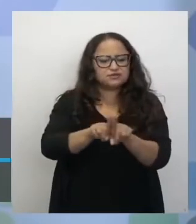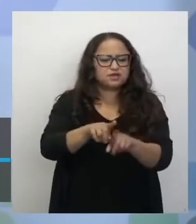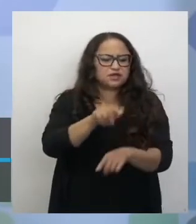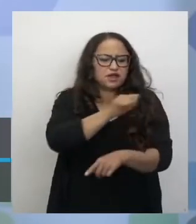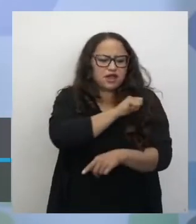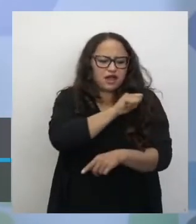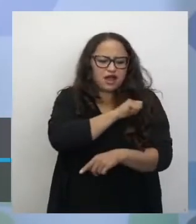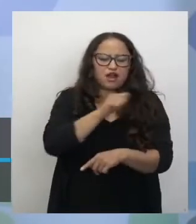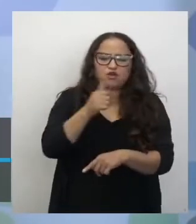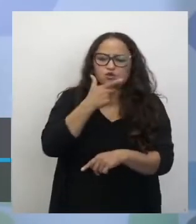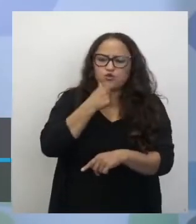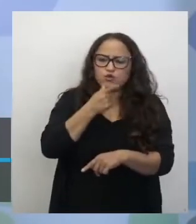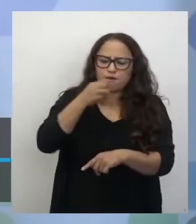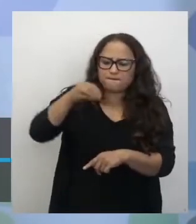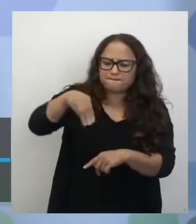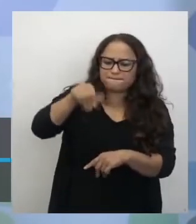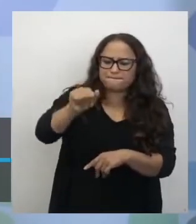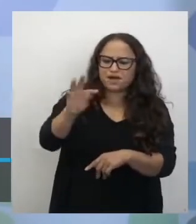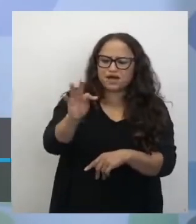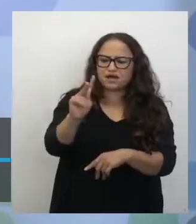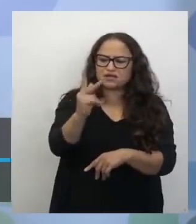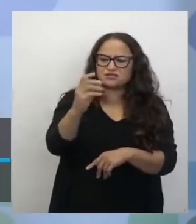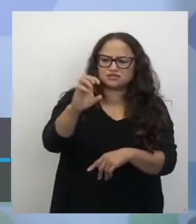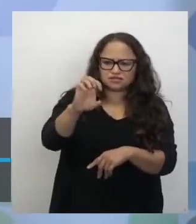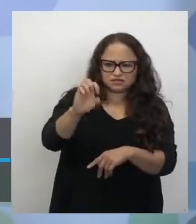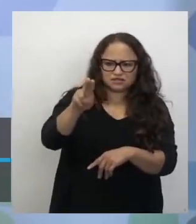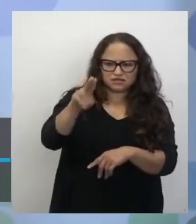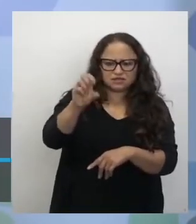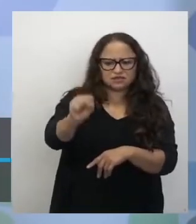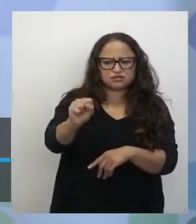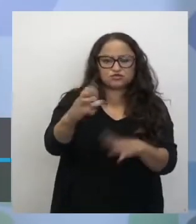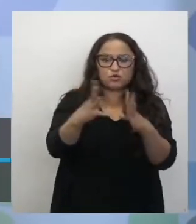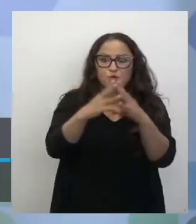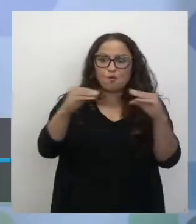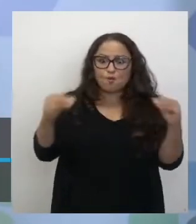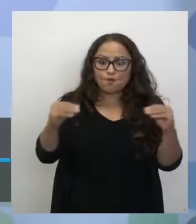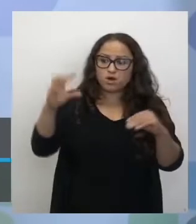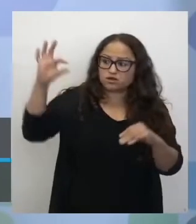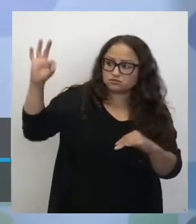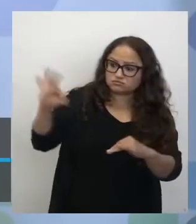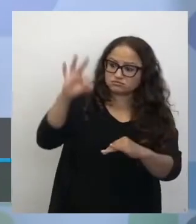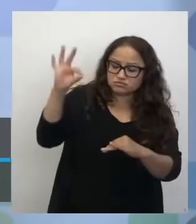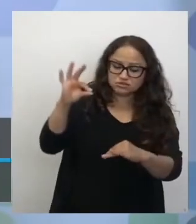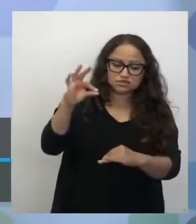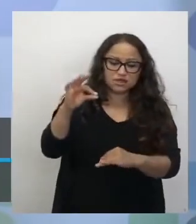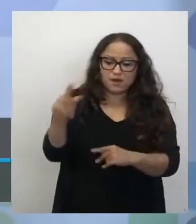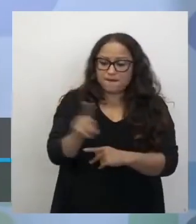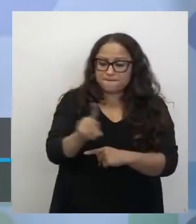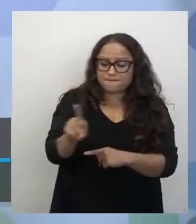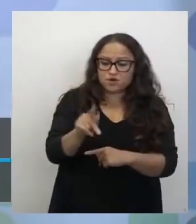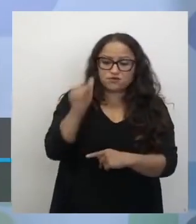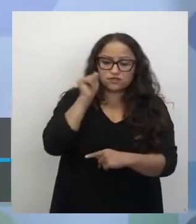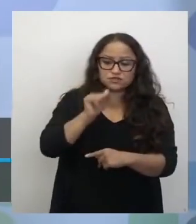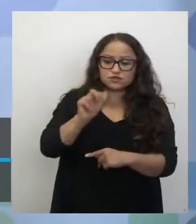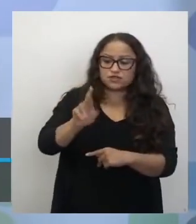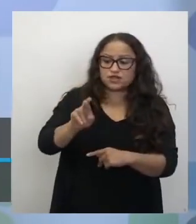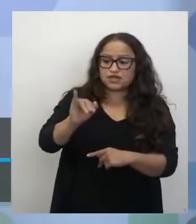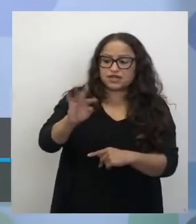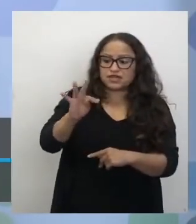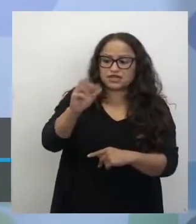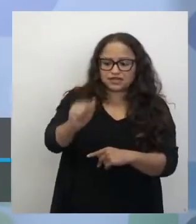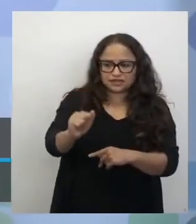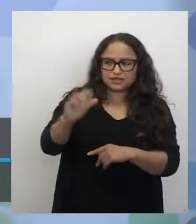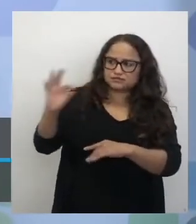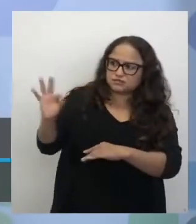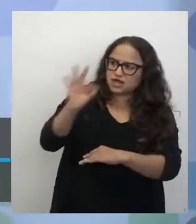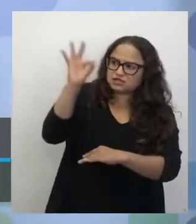professora Keilane, coloca assim: o sumiço das abelhas. E alunos da professora Rita, as abelhas e as